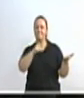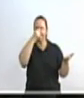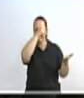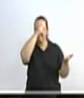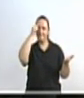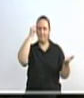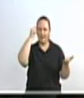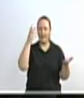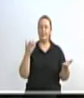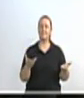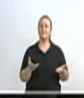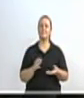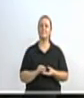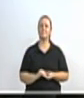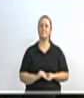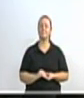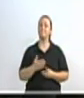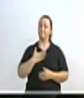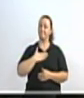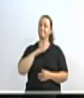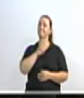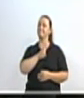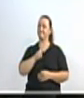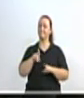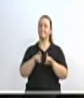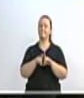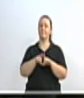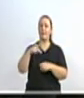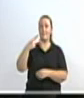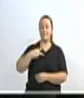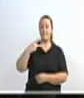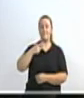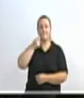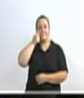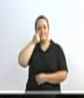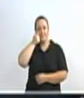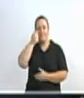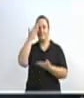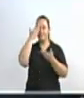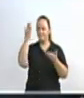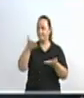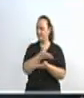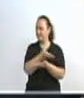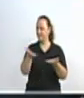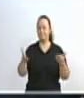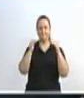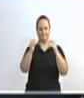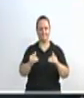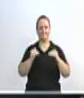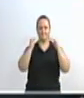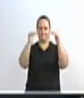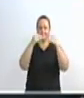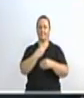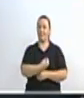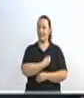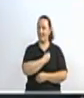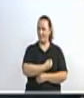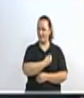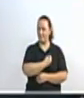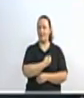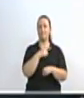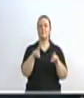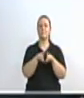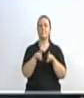Rosa, em meu nome também, vice-presidente Almir, agradecer a presença de todas as autoridades aqui, do Executivo, bem como